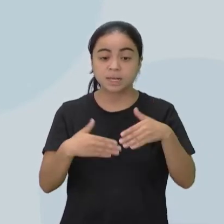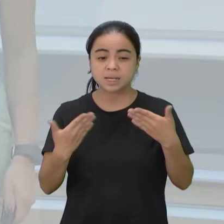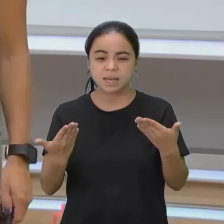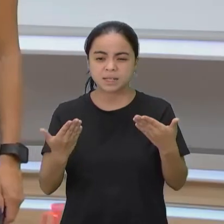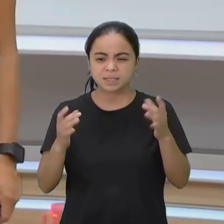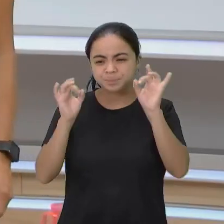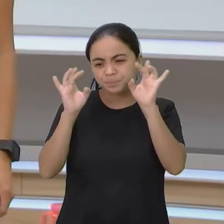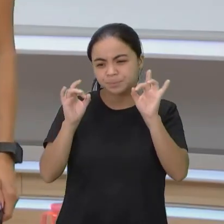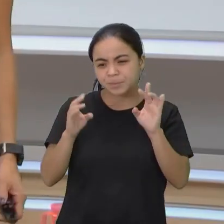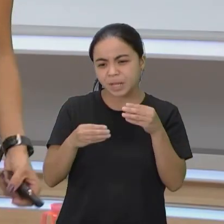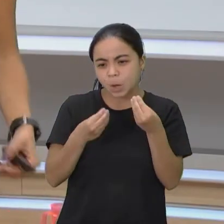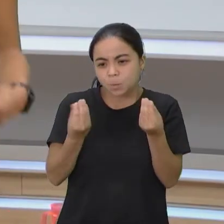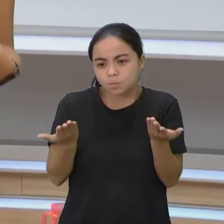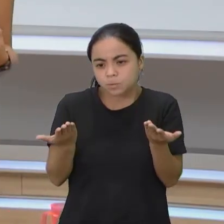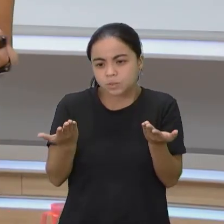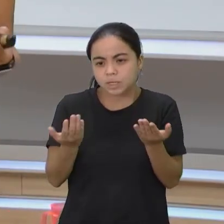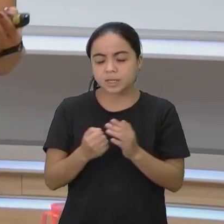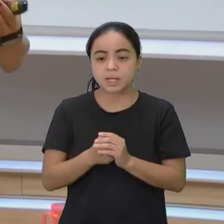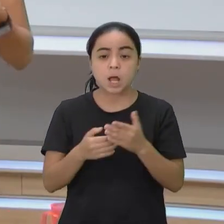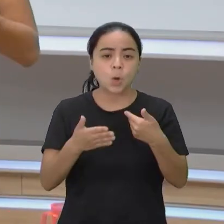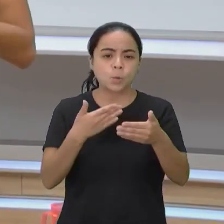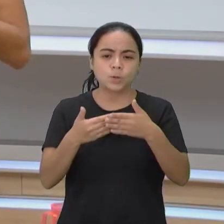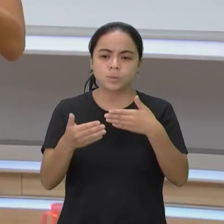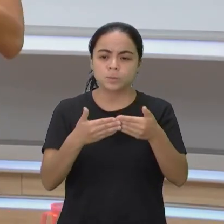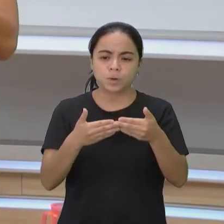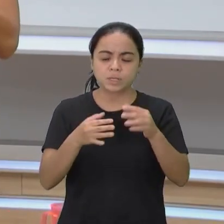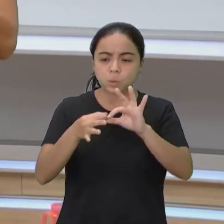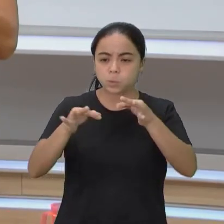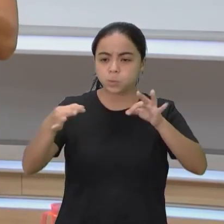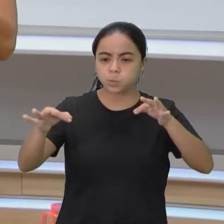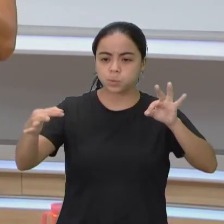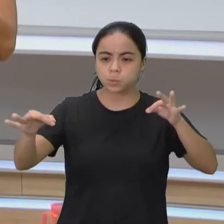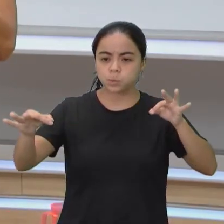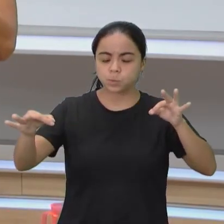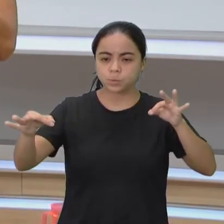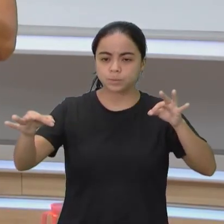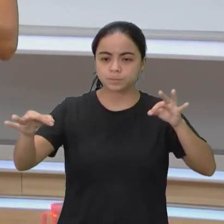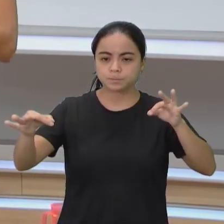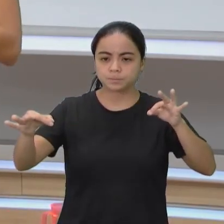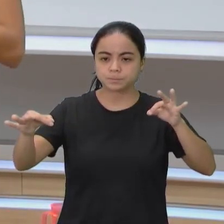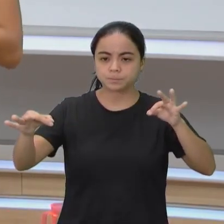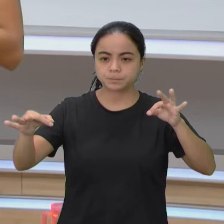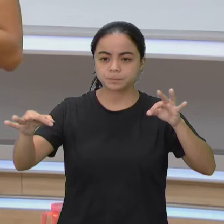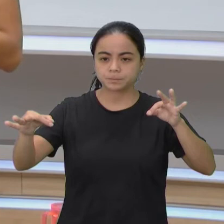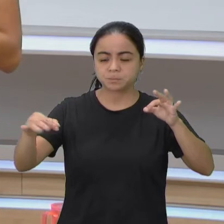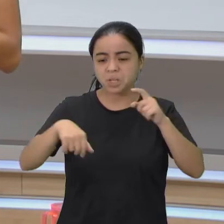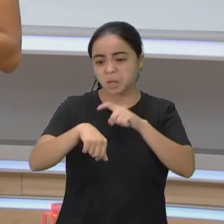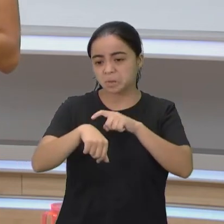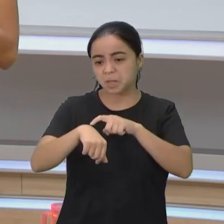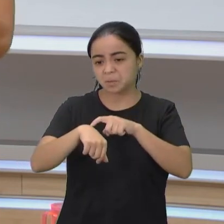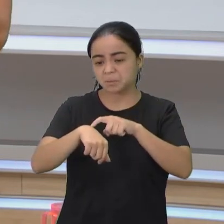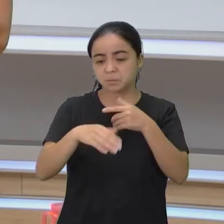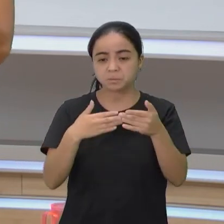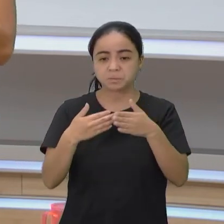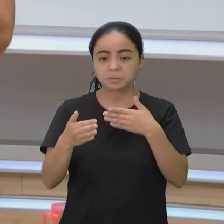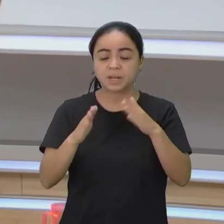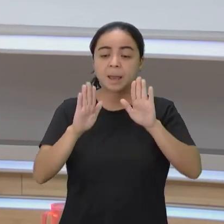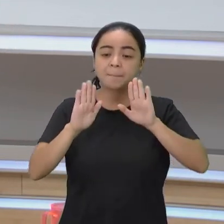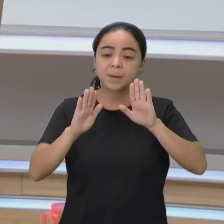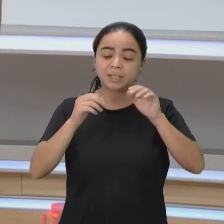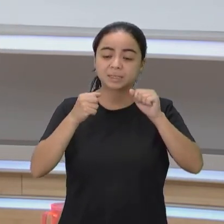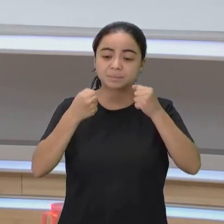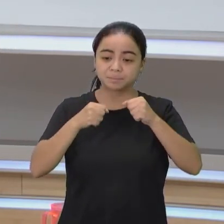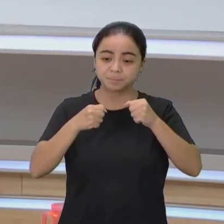especial nisso? É que não importa quanto tempo, qual é a distância que você escolheu, nem o tempo que você escolheu, desde que